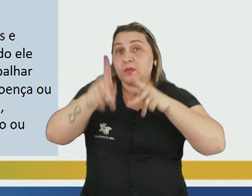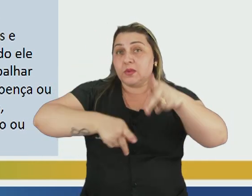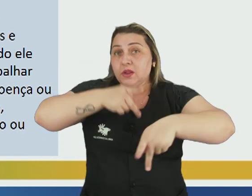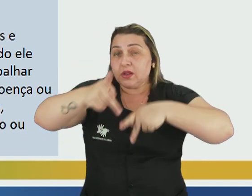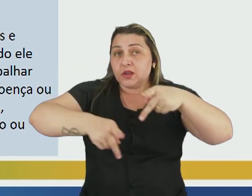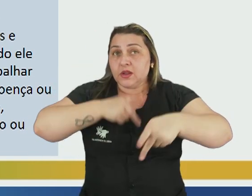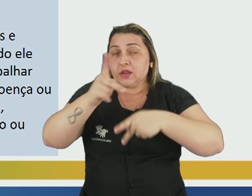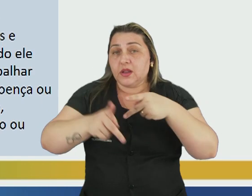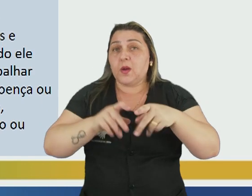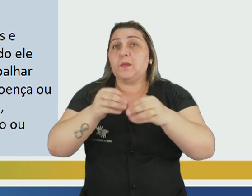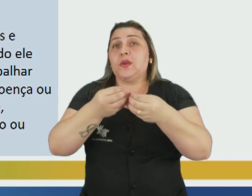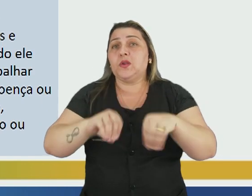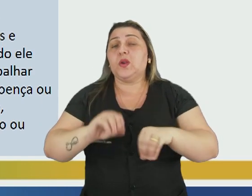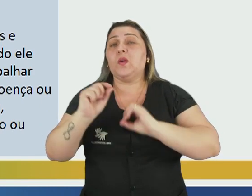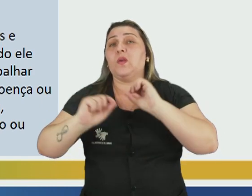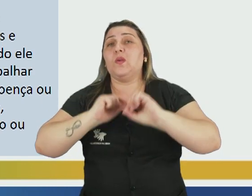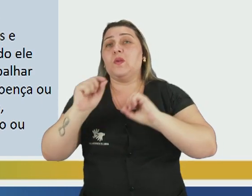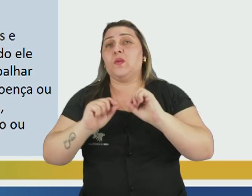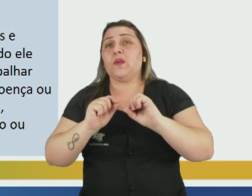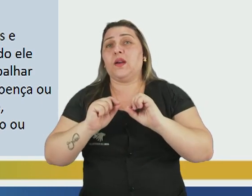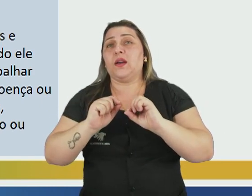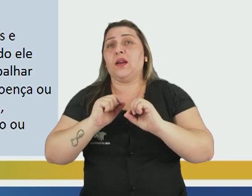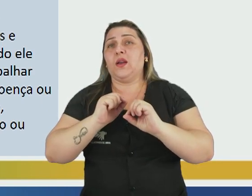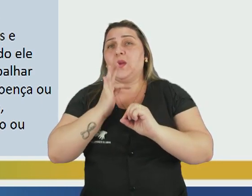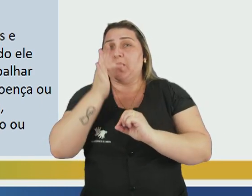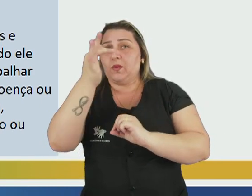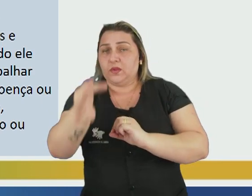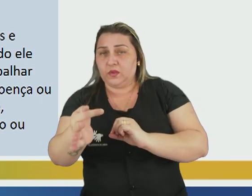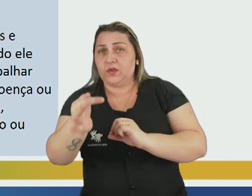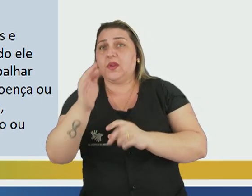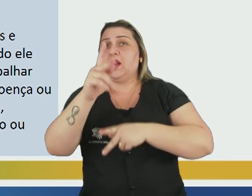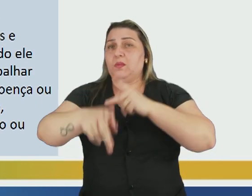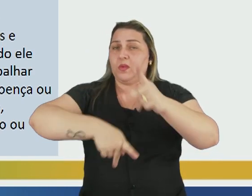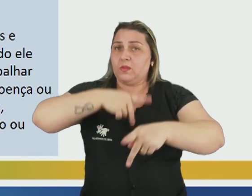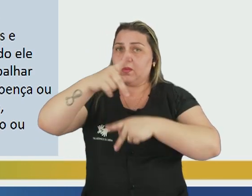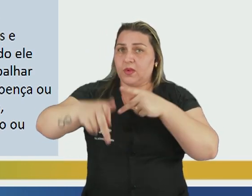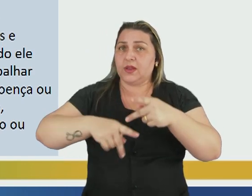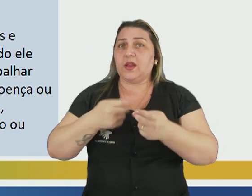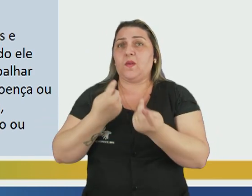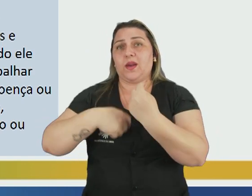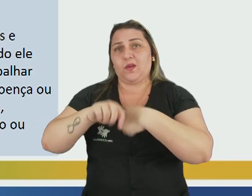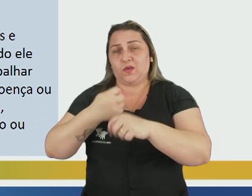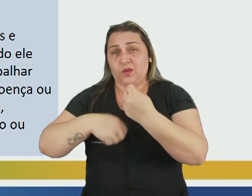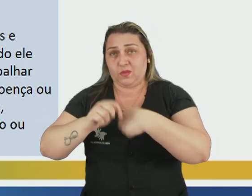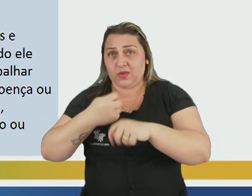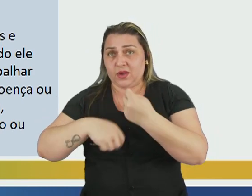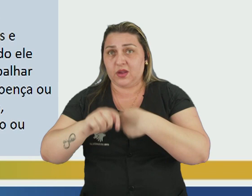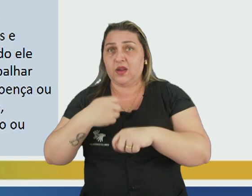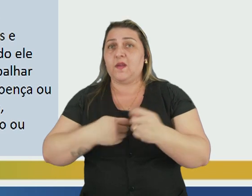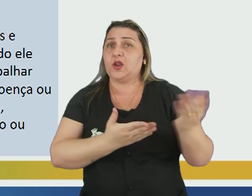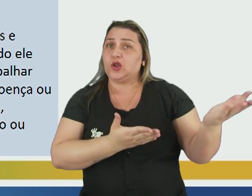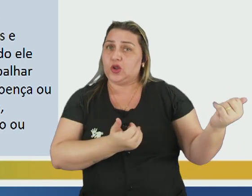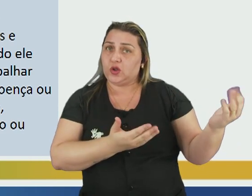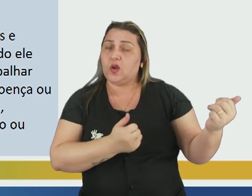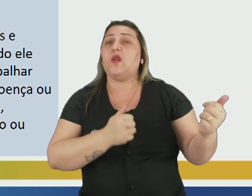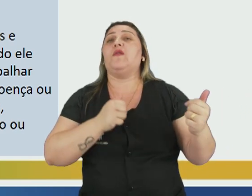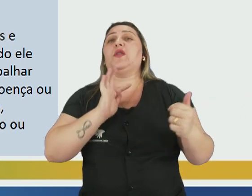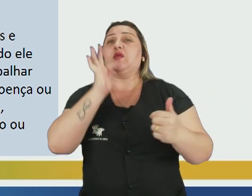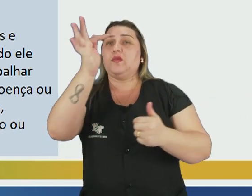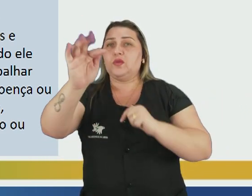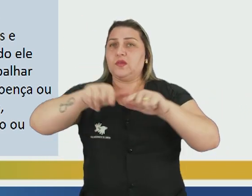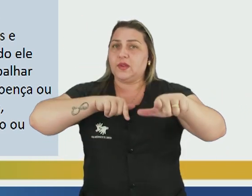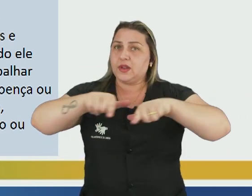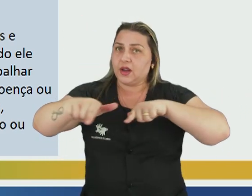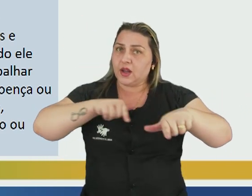Isso afeta, por exemplo, daqui a alguns anos, a população economicamente ativa, que é uma população jovem que pode trabalhar,